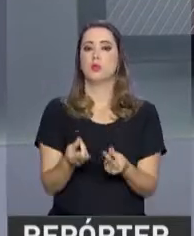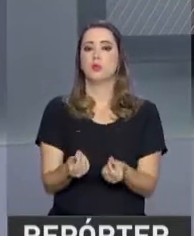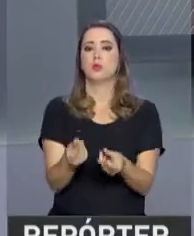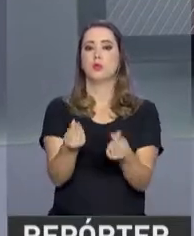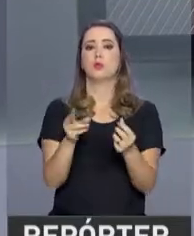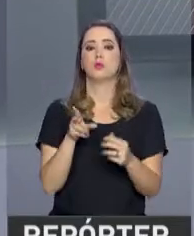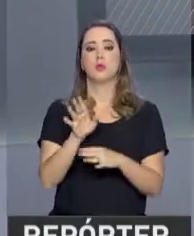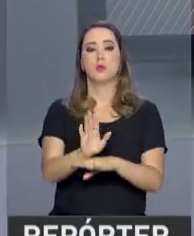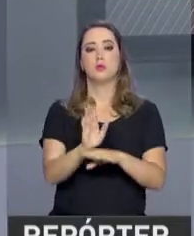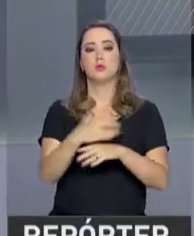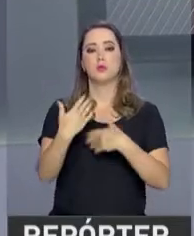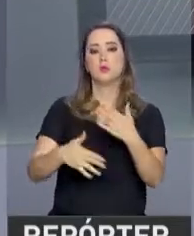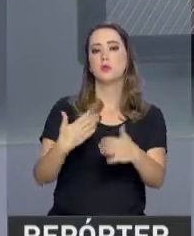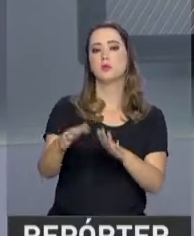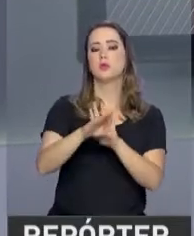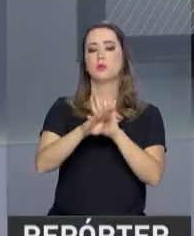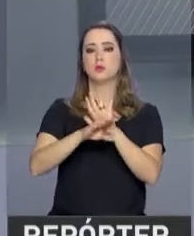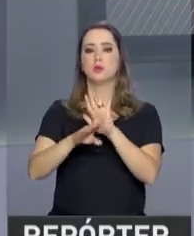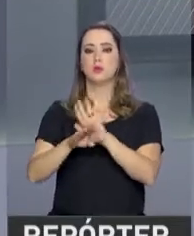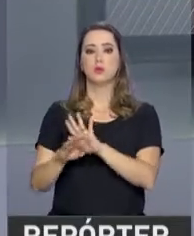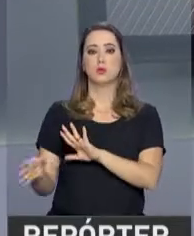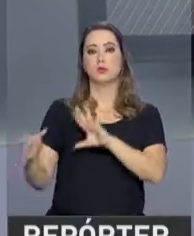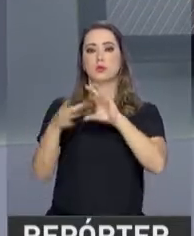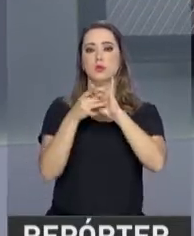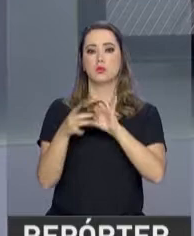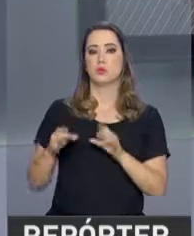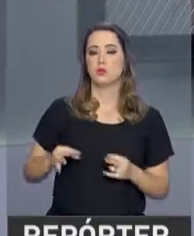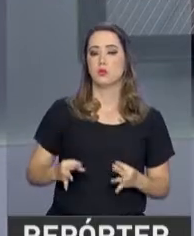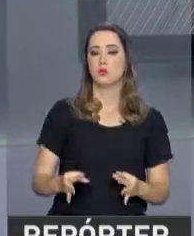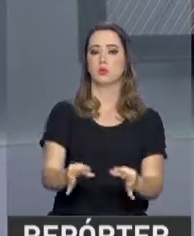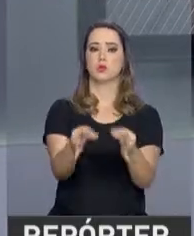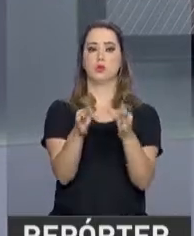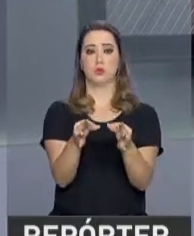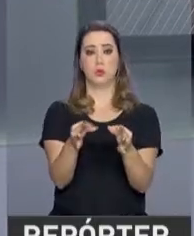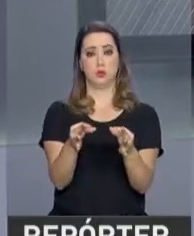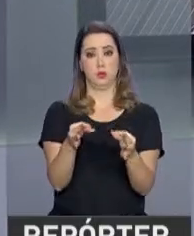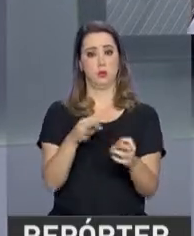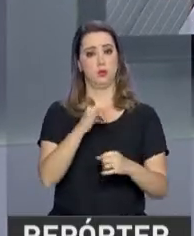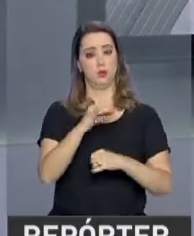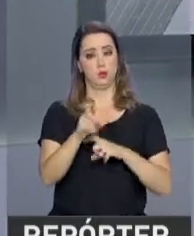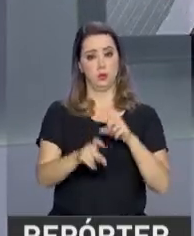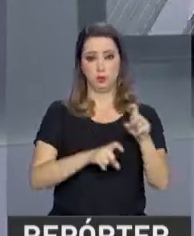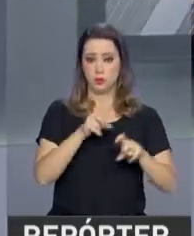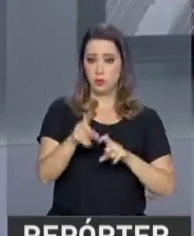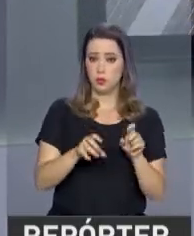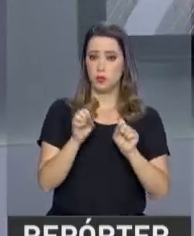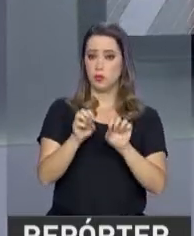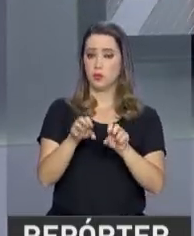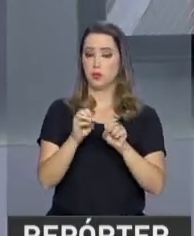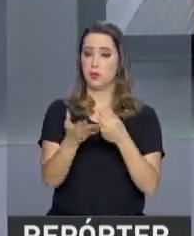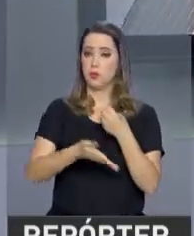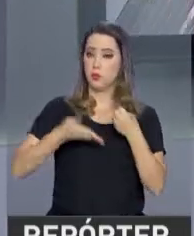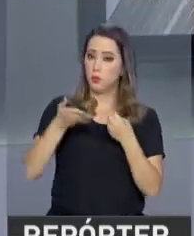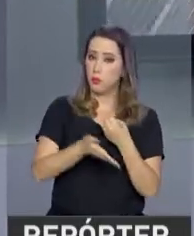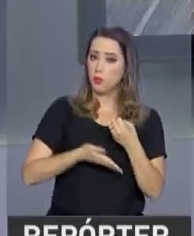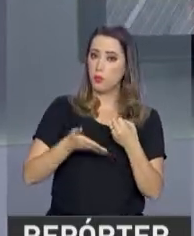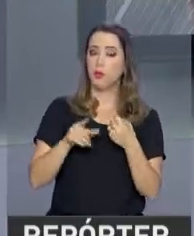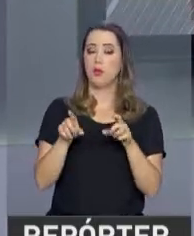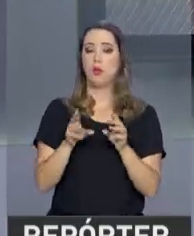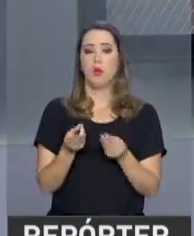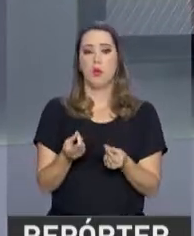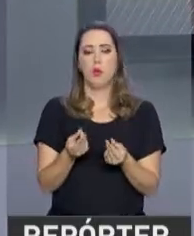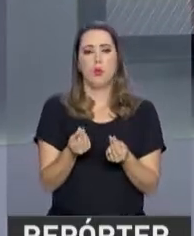para apoiar o desenvolvimento de projectos de incorporação de tecnologias digitais na educação básica um